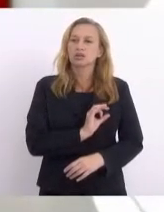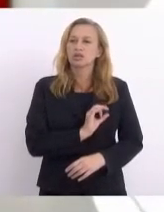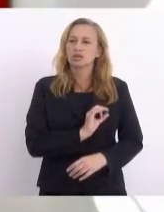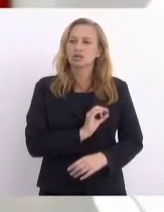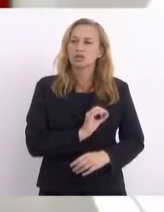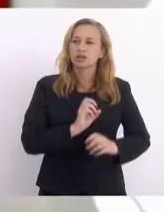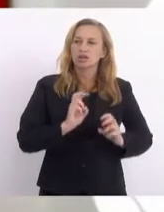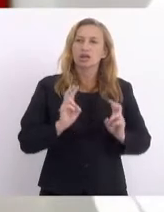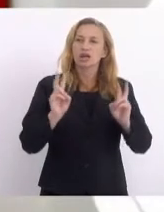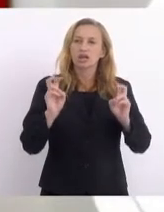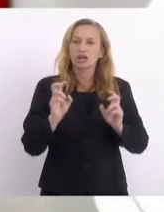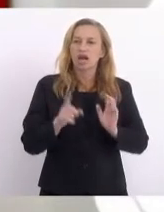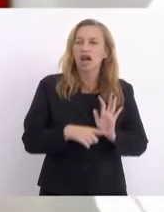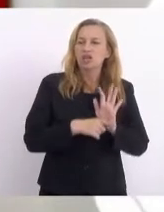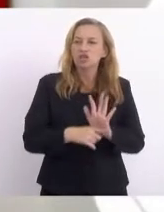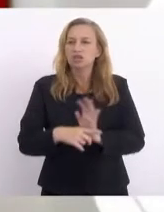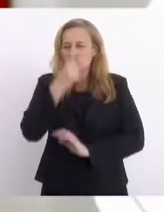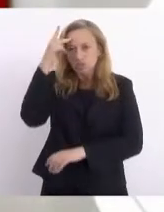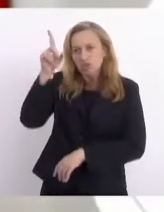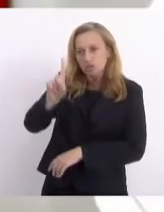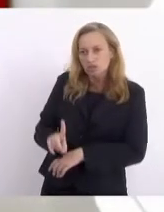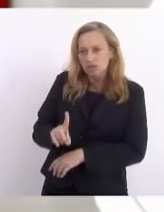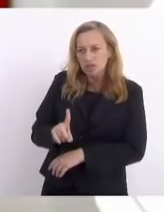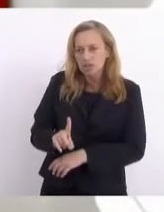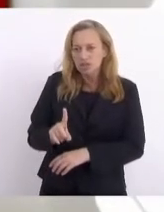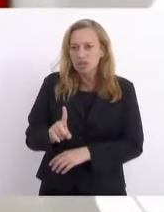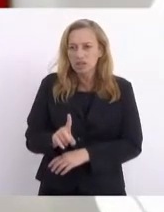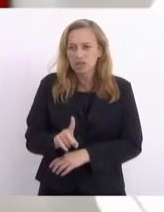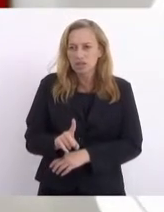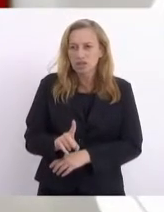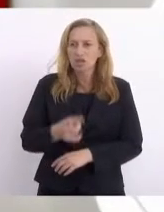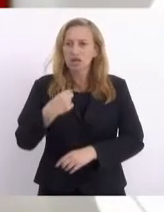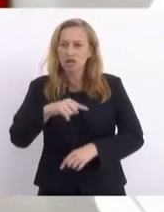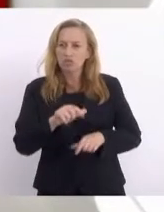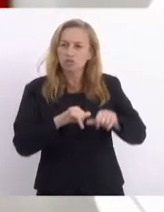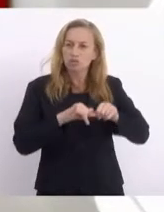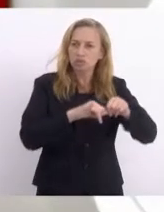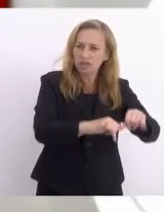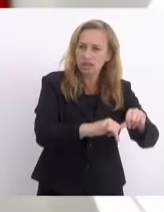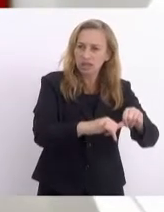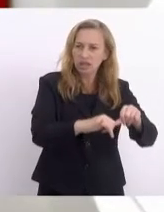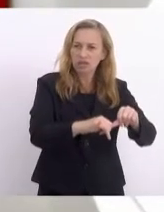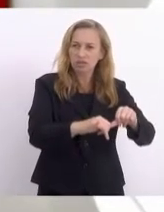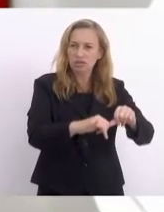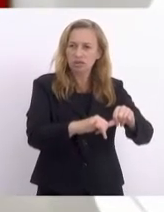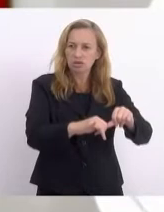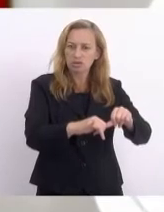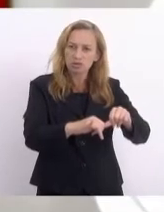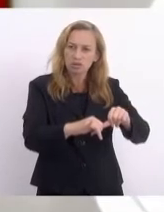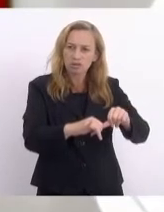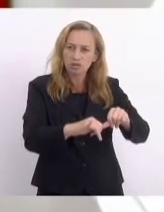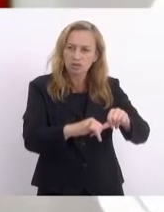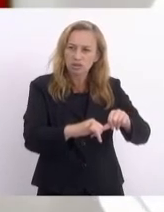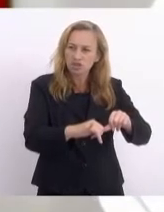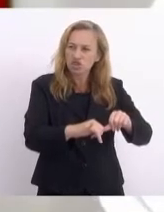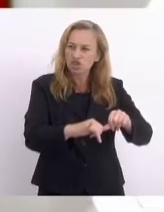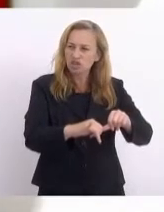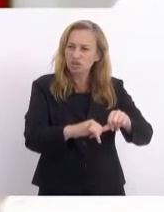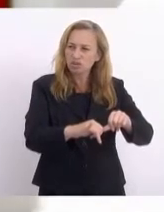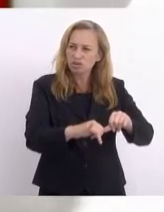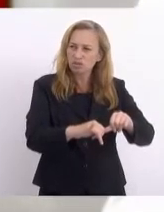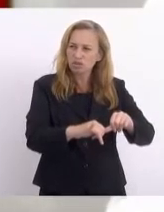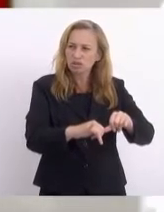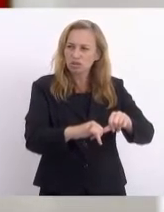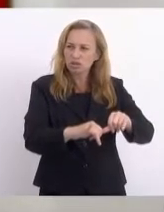às pessoas com deficiência ou mobilidade reduzida nos supermercados e estabelecimentos congêneros e da outras